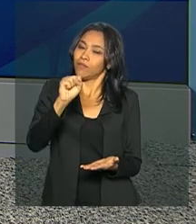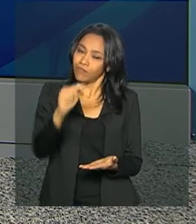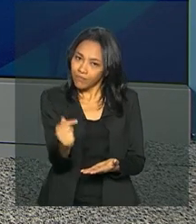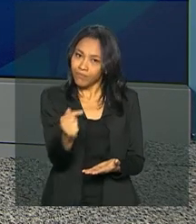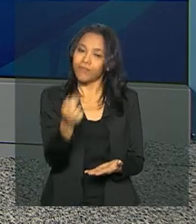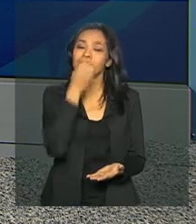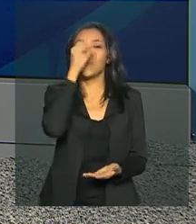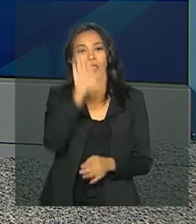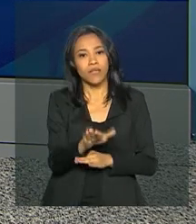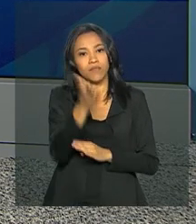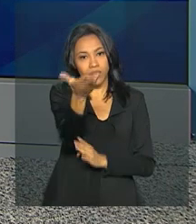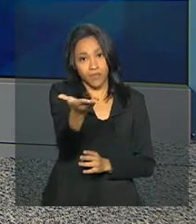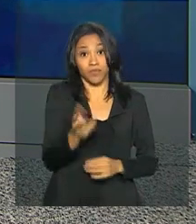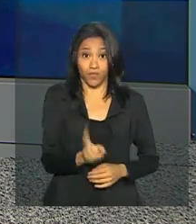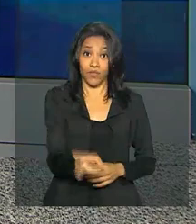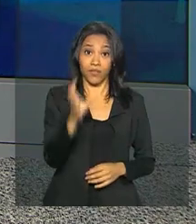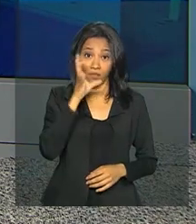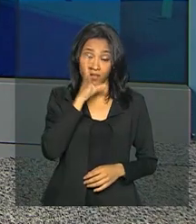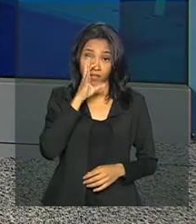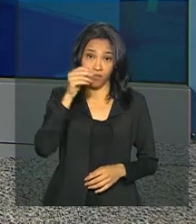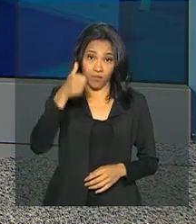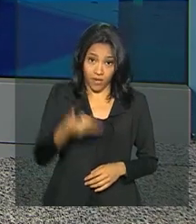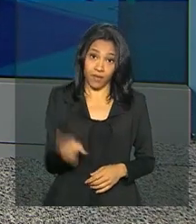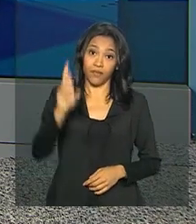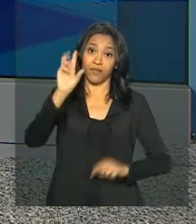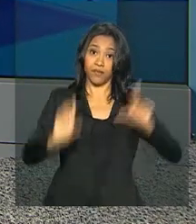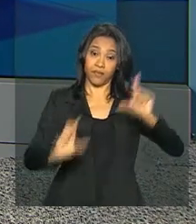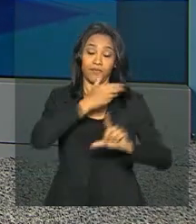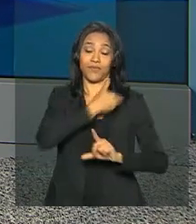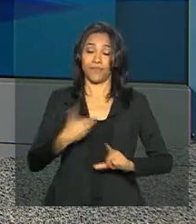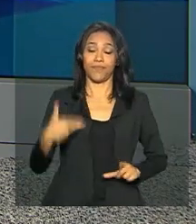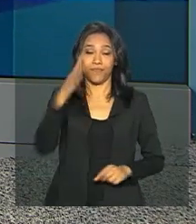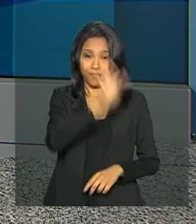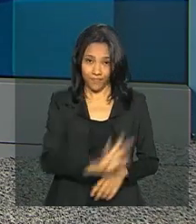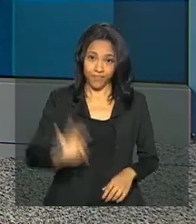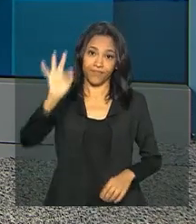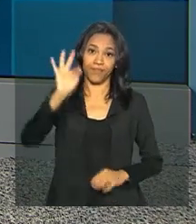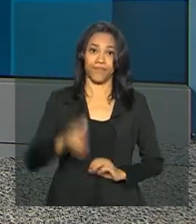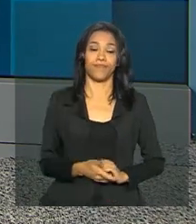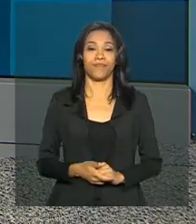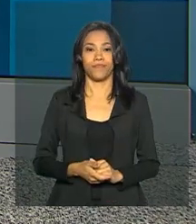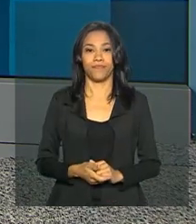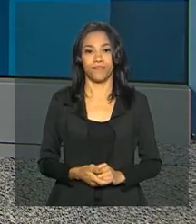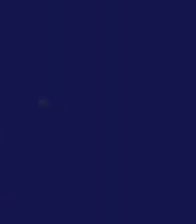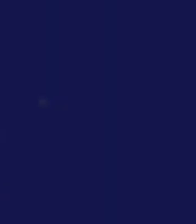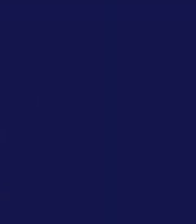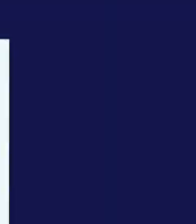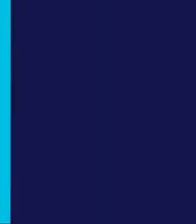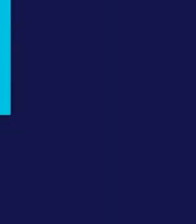61998678787. Uma boa tarde para você. Continue com a gente aqui na NBR, a TV do governo federal.